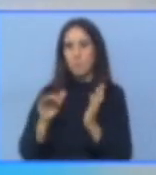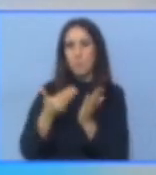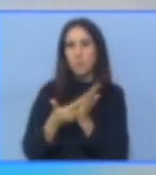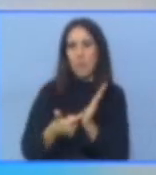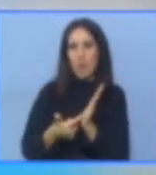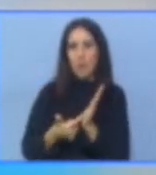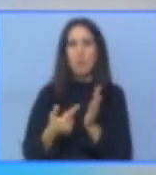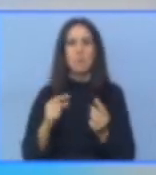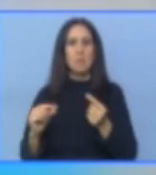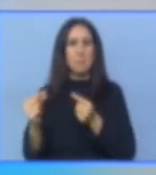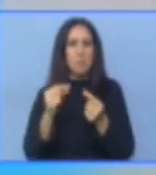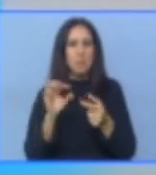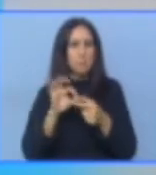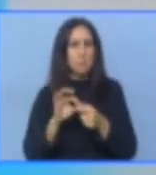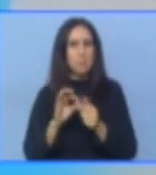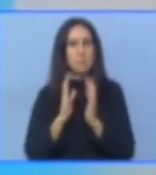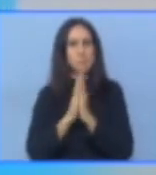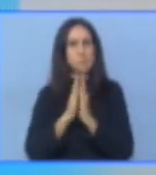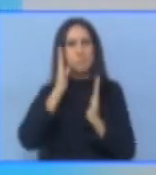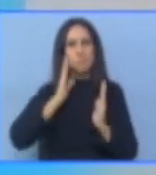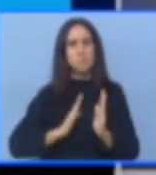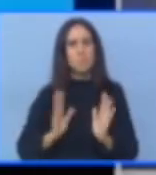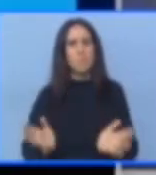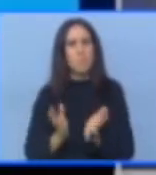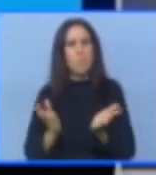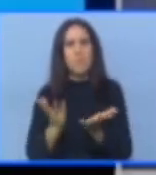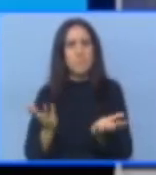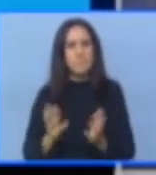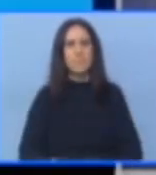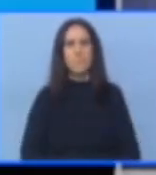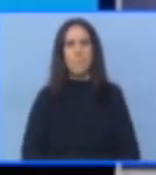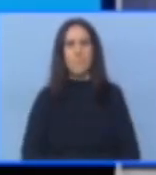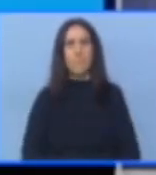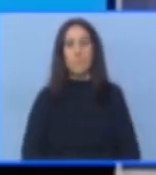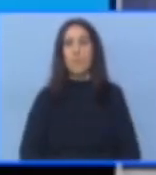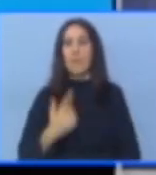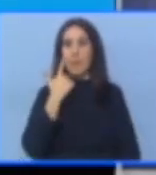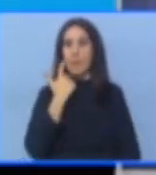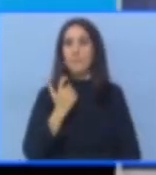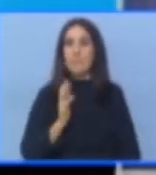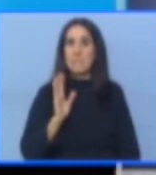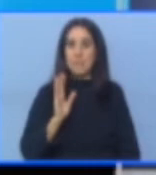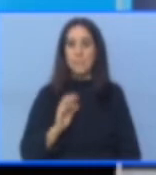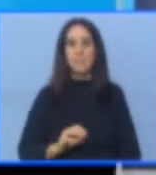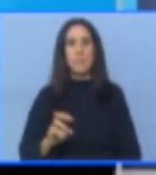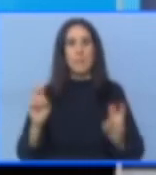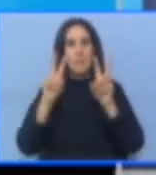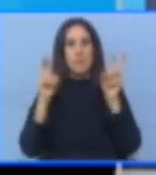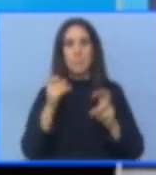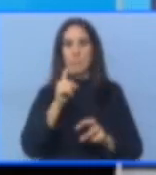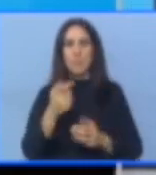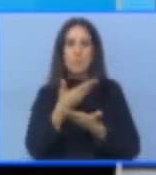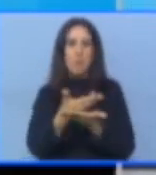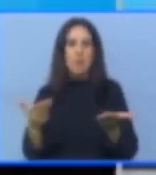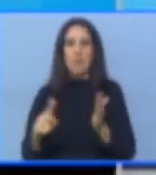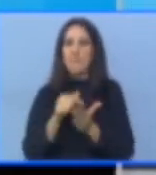a todo este debate promovido pela Diocese das Forças Armadas? Repare que o tema da paz está omnipresente na